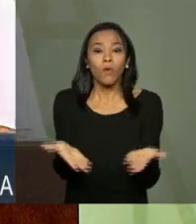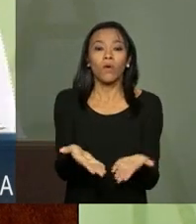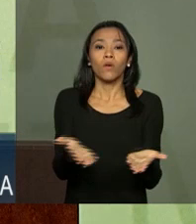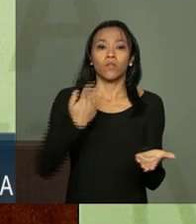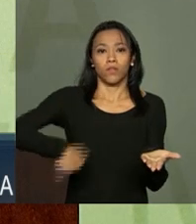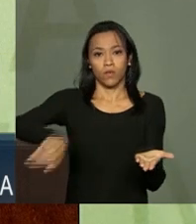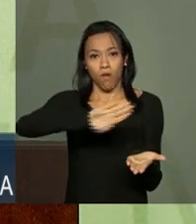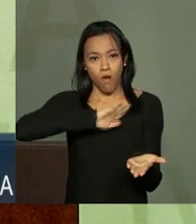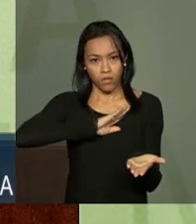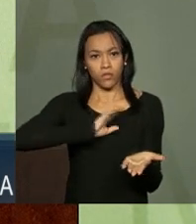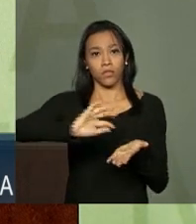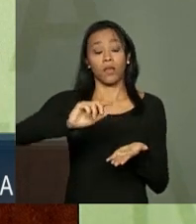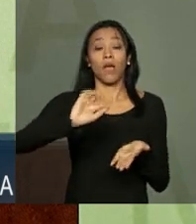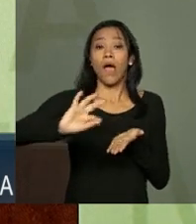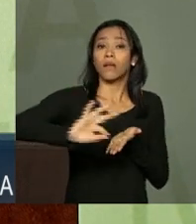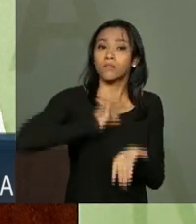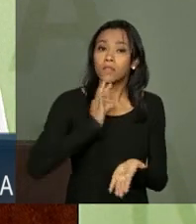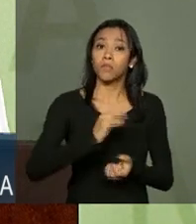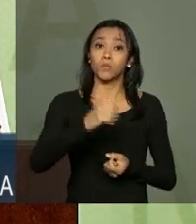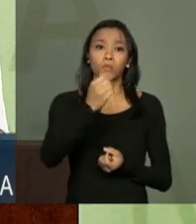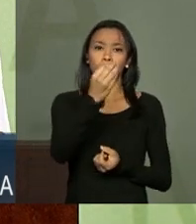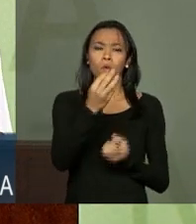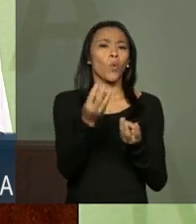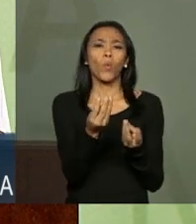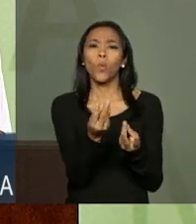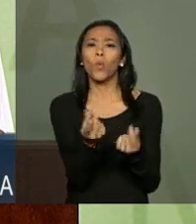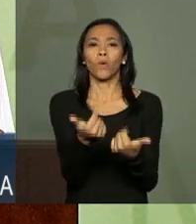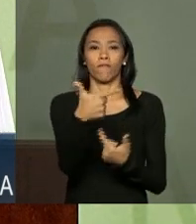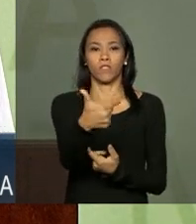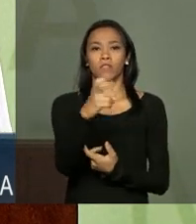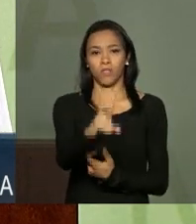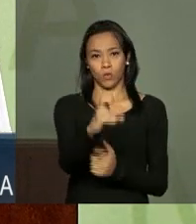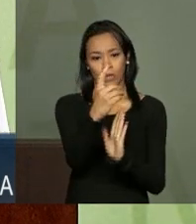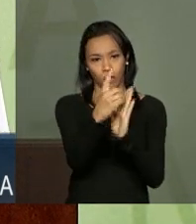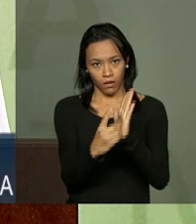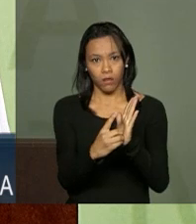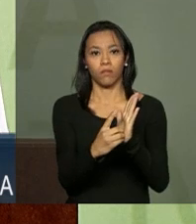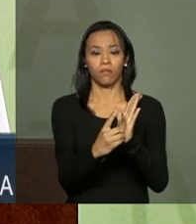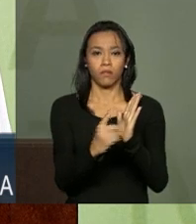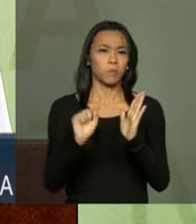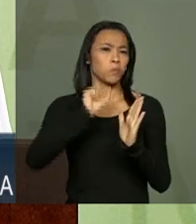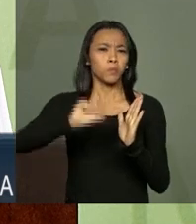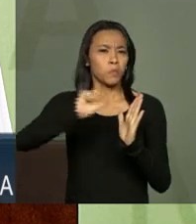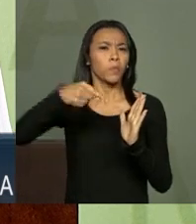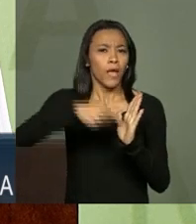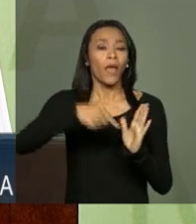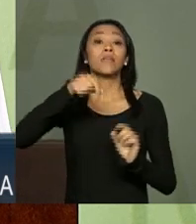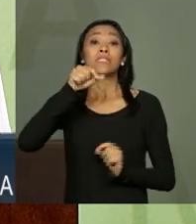nós estamos assinando 25 decretos, que compreende